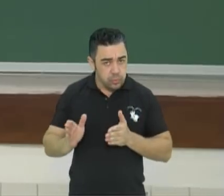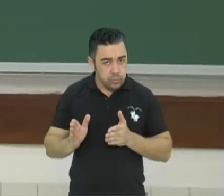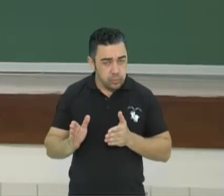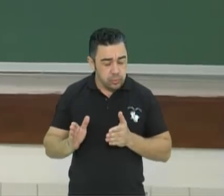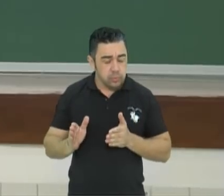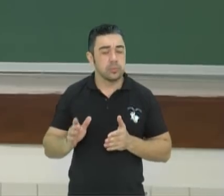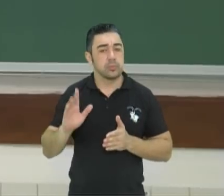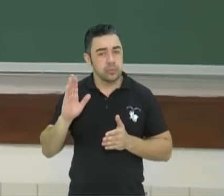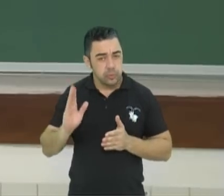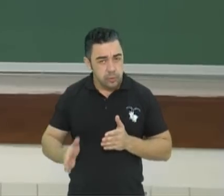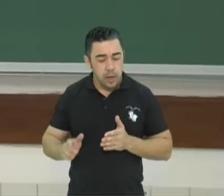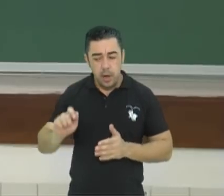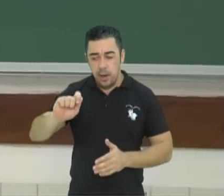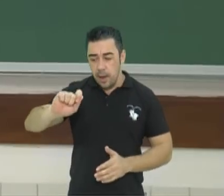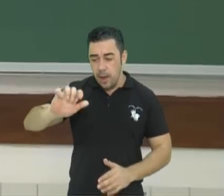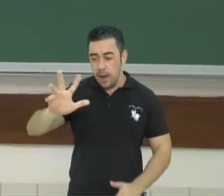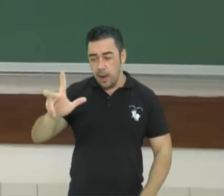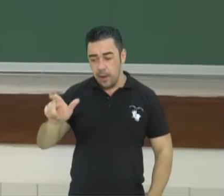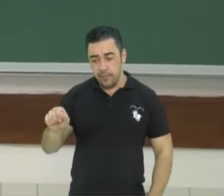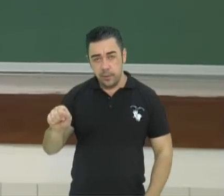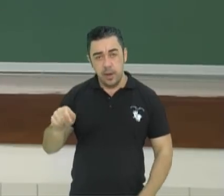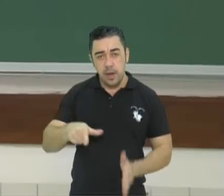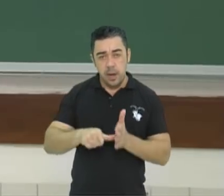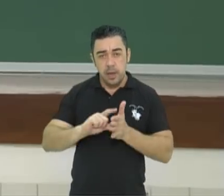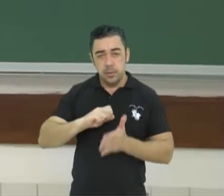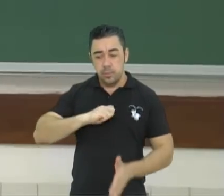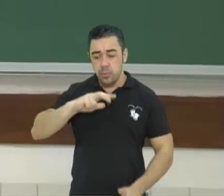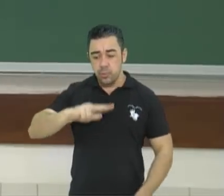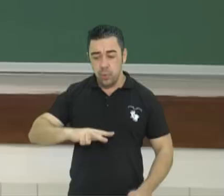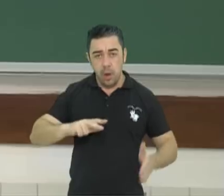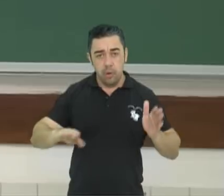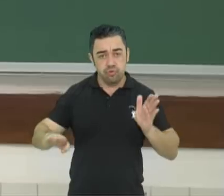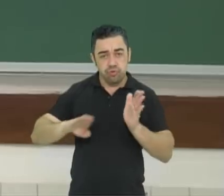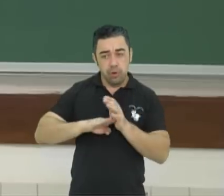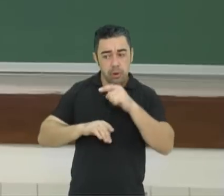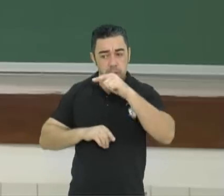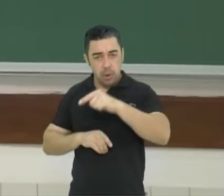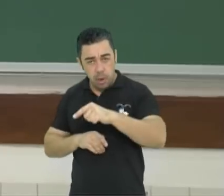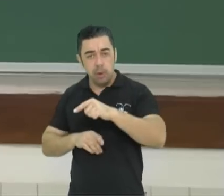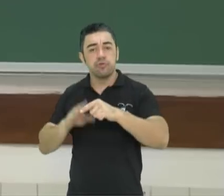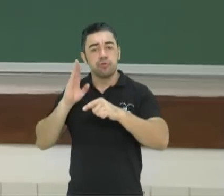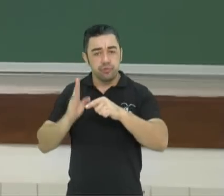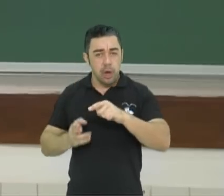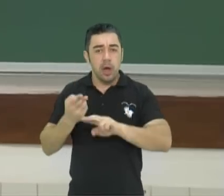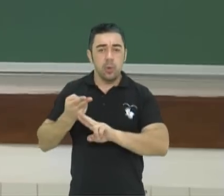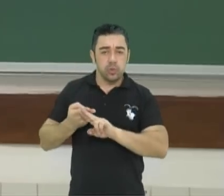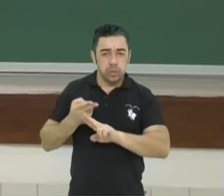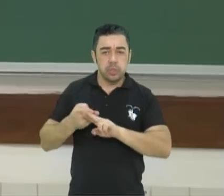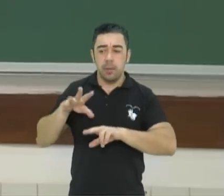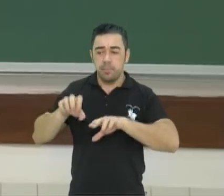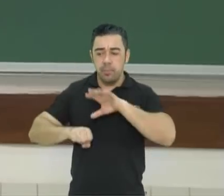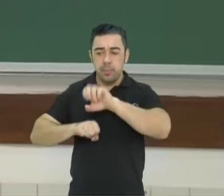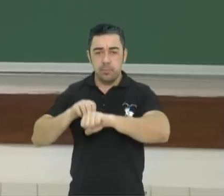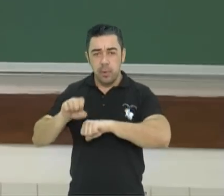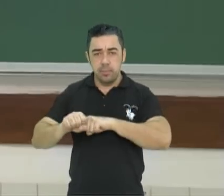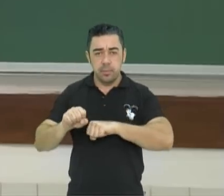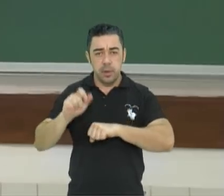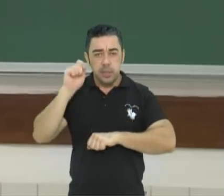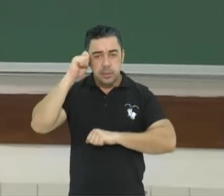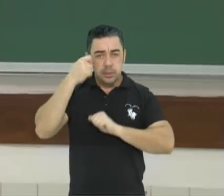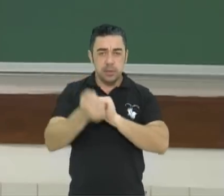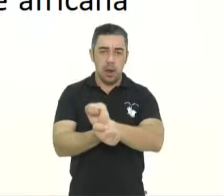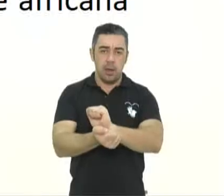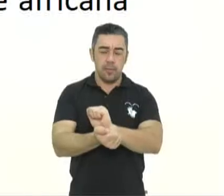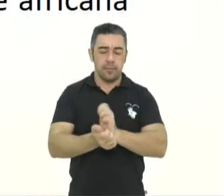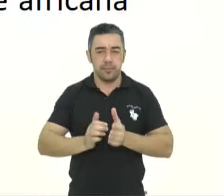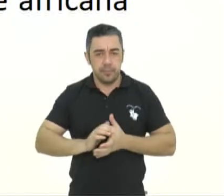da chegada dos portugueses no continente, já havia a utilização da mão de obra escrava, né, pelos chefes políticos e